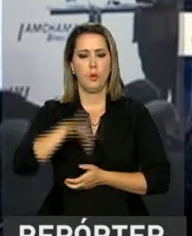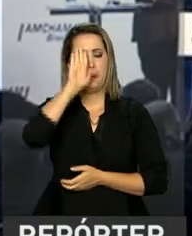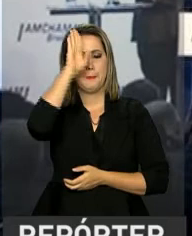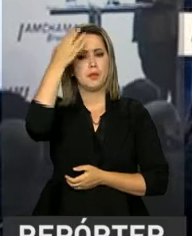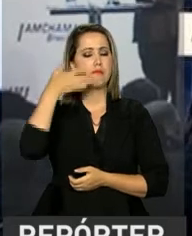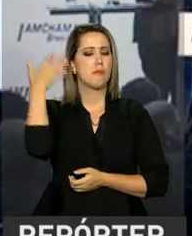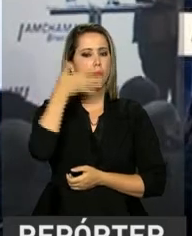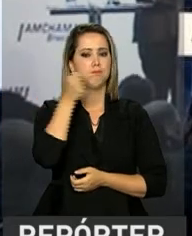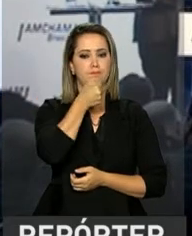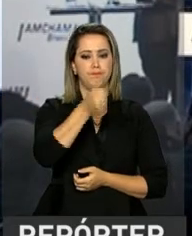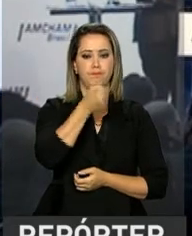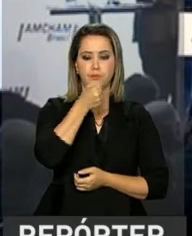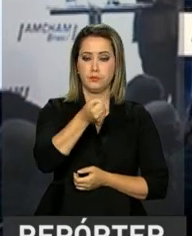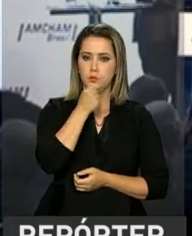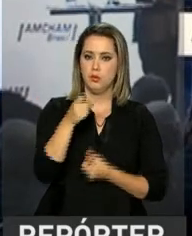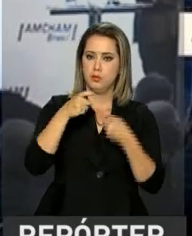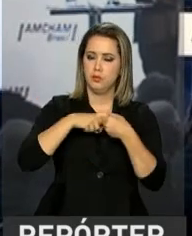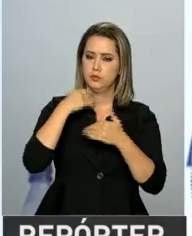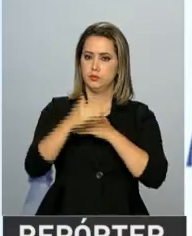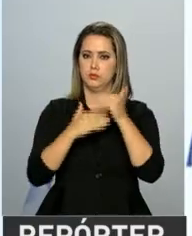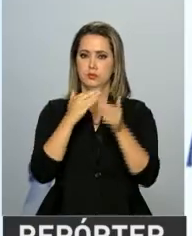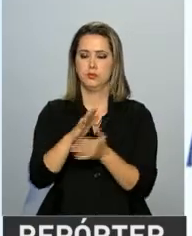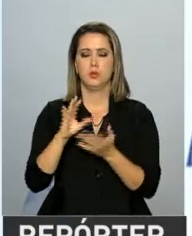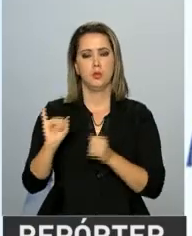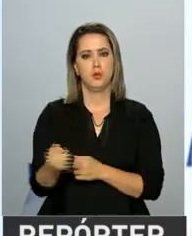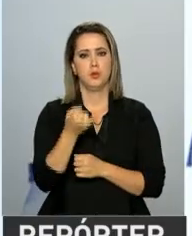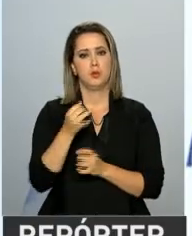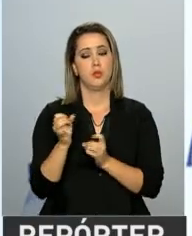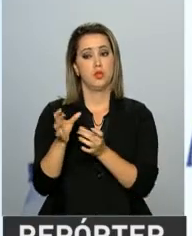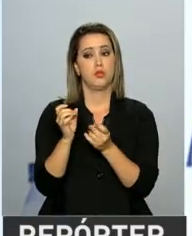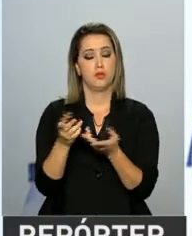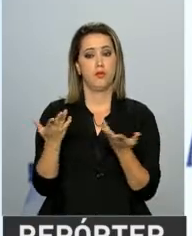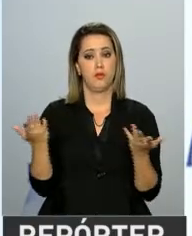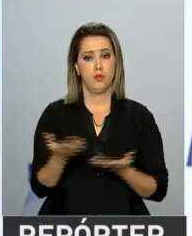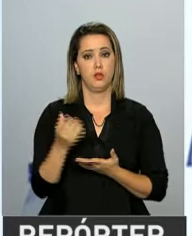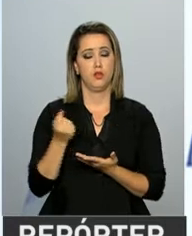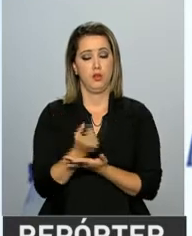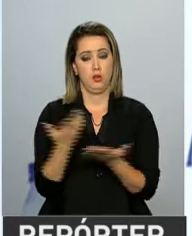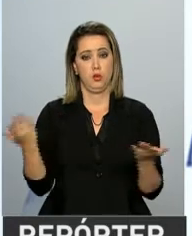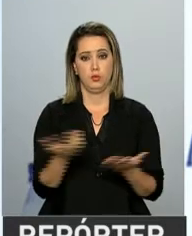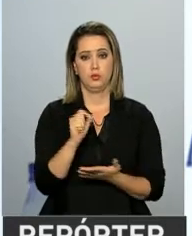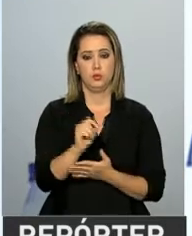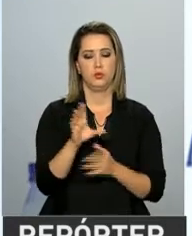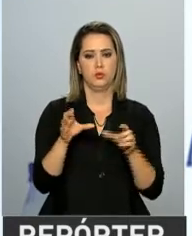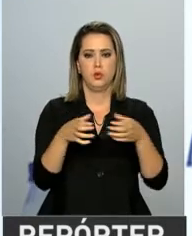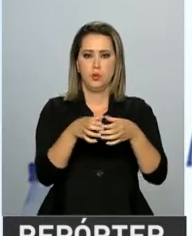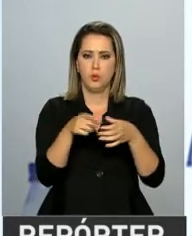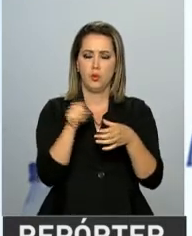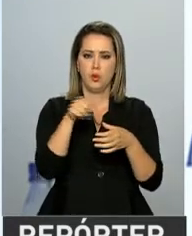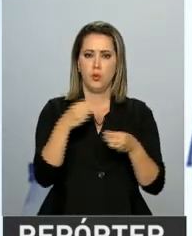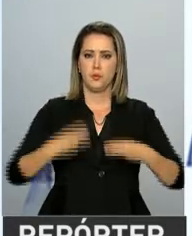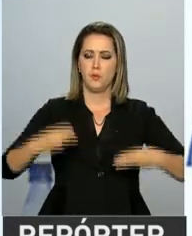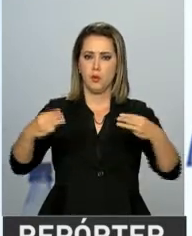Principal palestrante do seminário sobre a retomada do crescimento e alternativas de crédito e capital organizado pela Câmara Americana de Comércio,